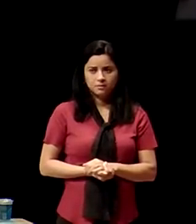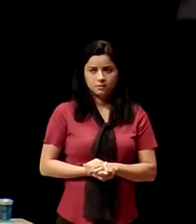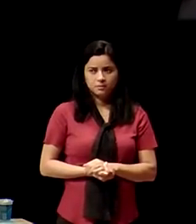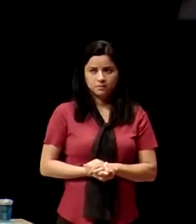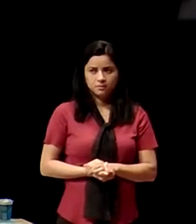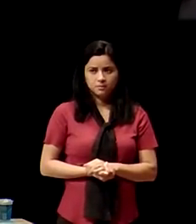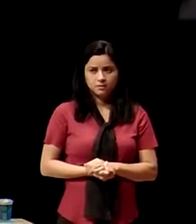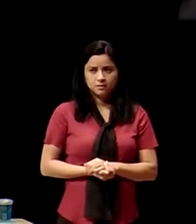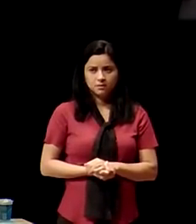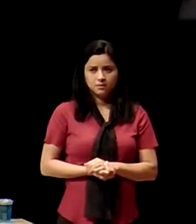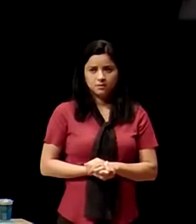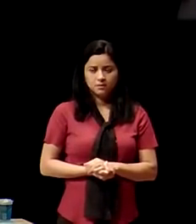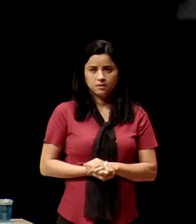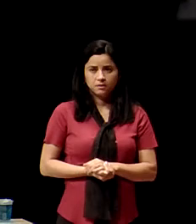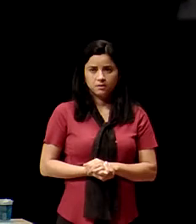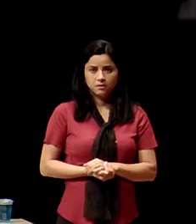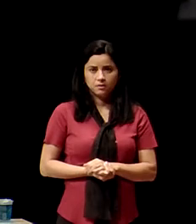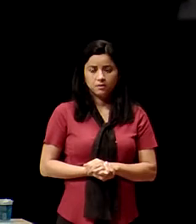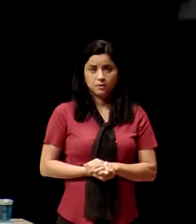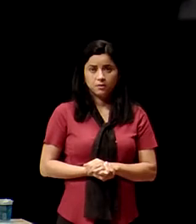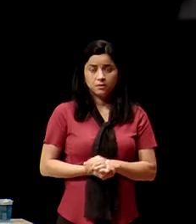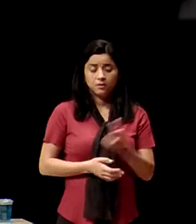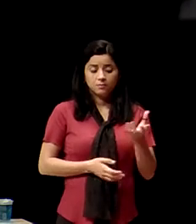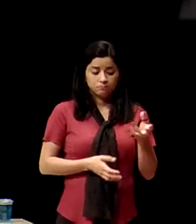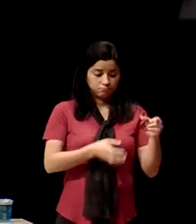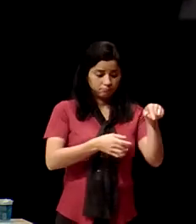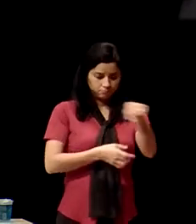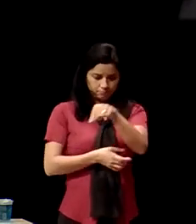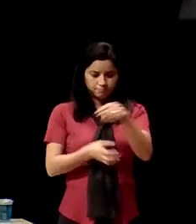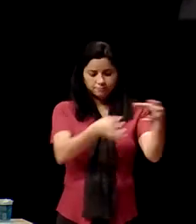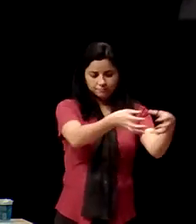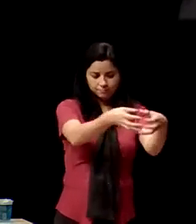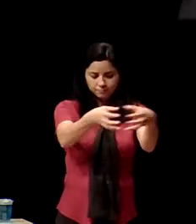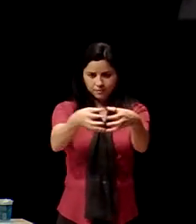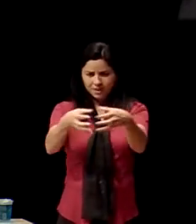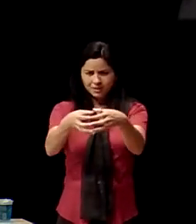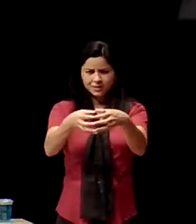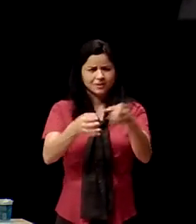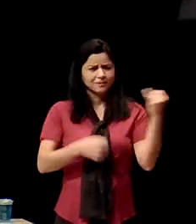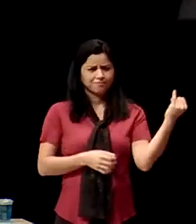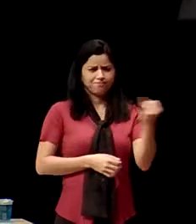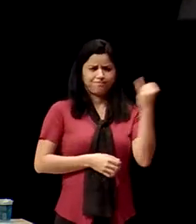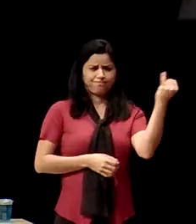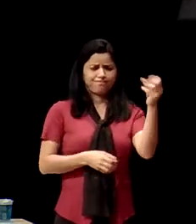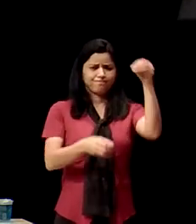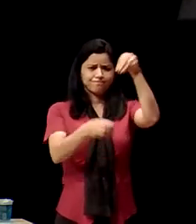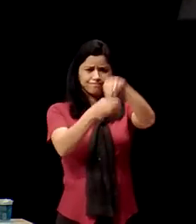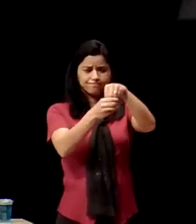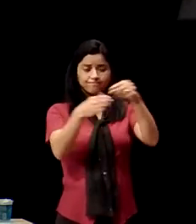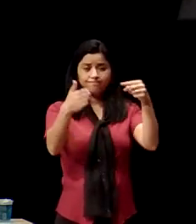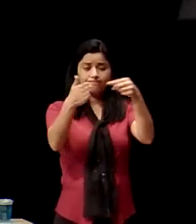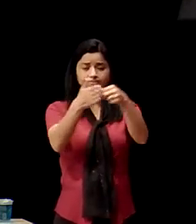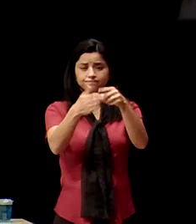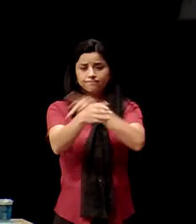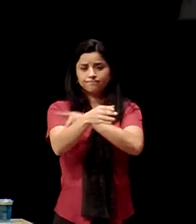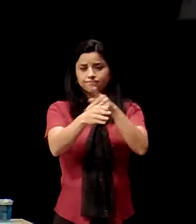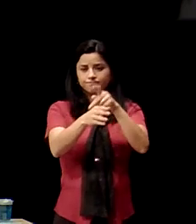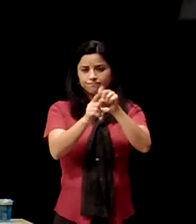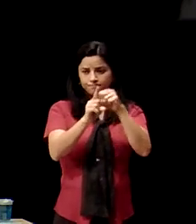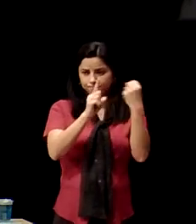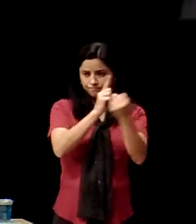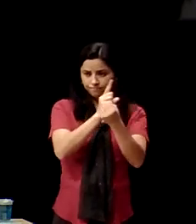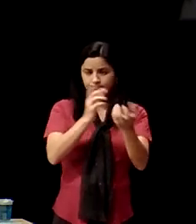social pedagogical mission. Os grupos de estudos são parte fundamental dentro da missão da pedagogia